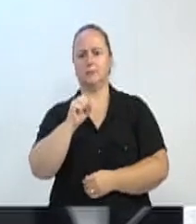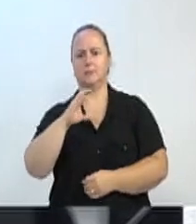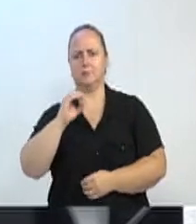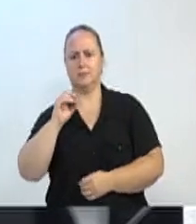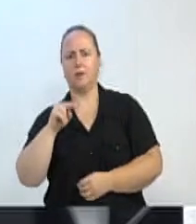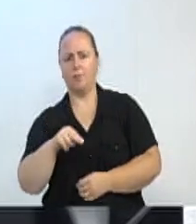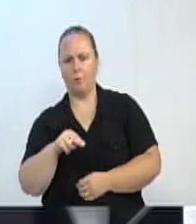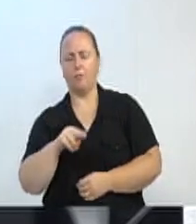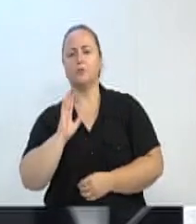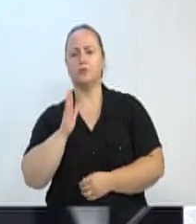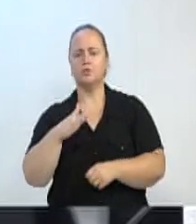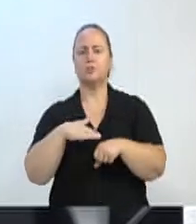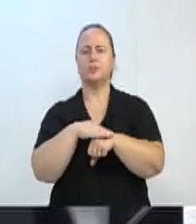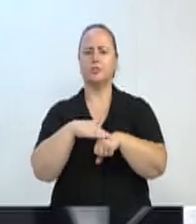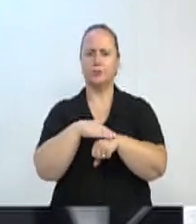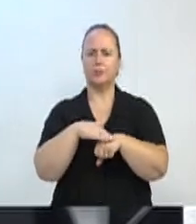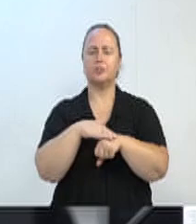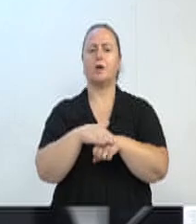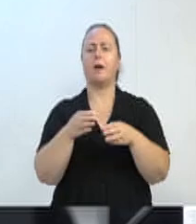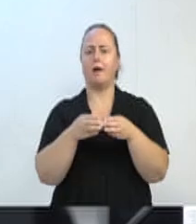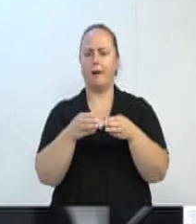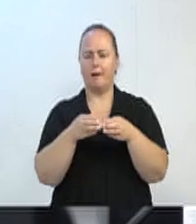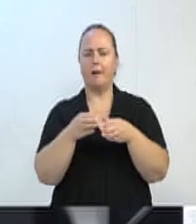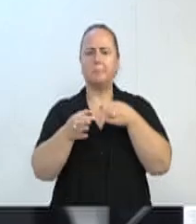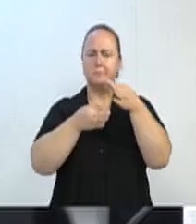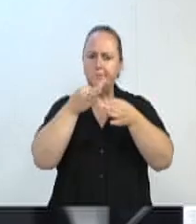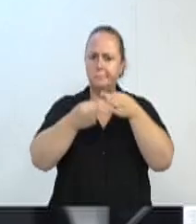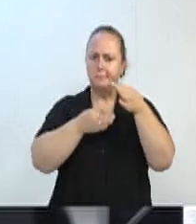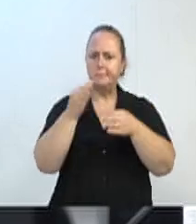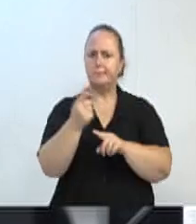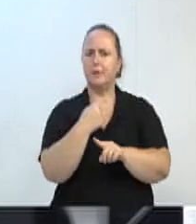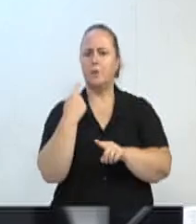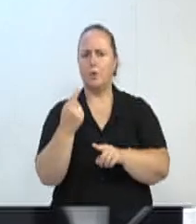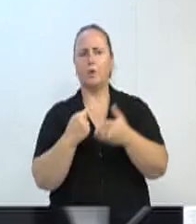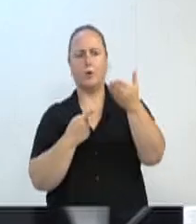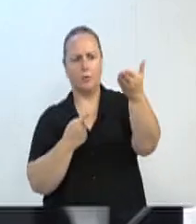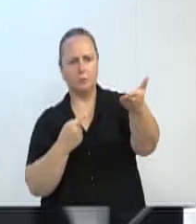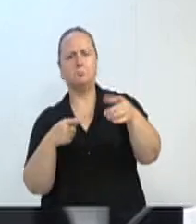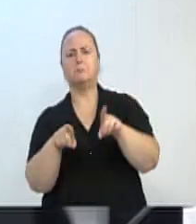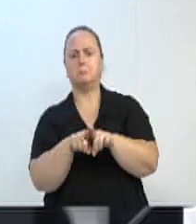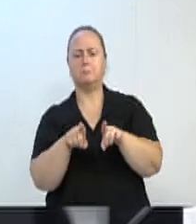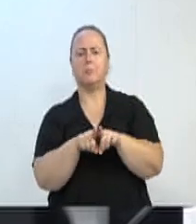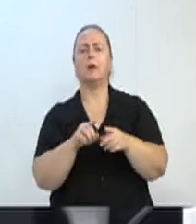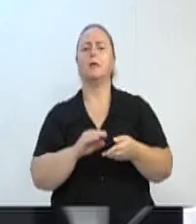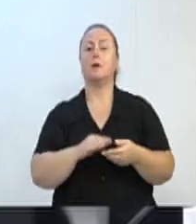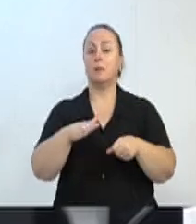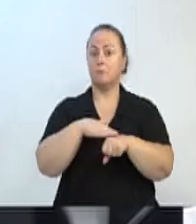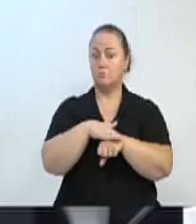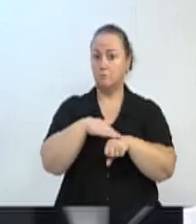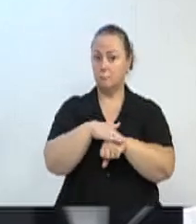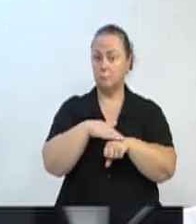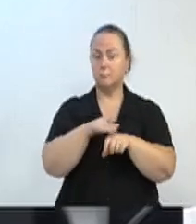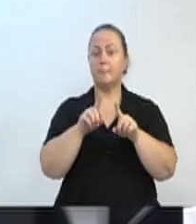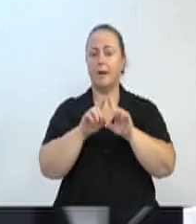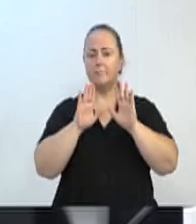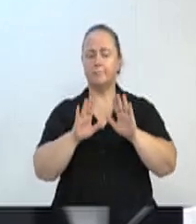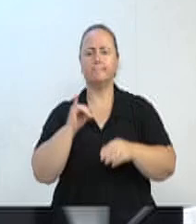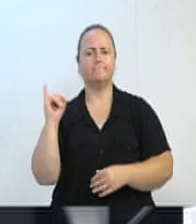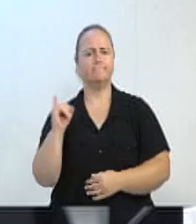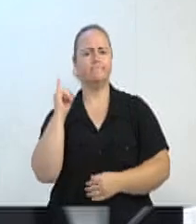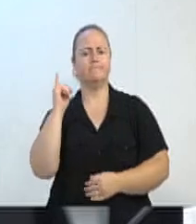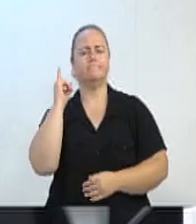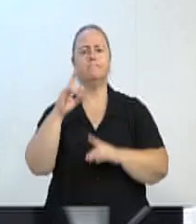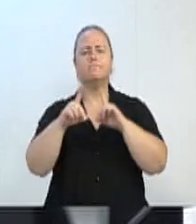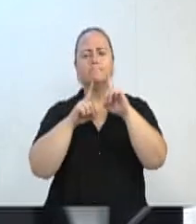vamos conversar lá com inclusive sugestão Nossa aqui você é sua daqui conversando com eles mas é importante que a prefeitura